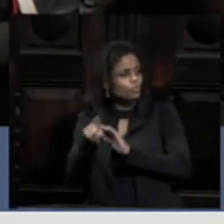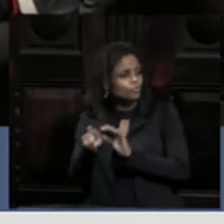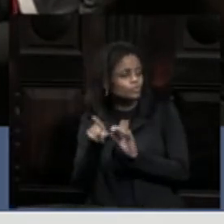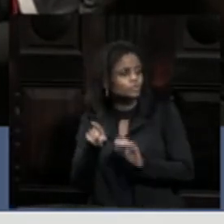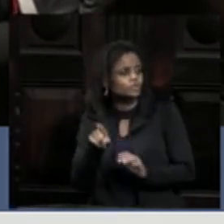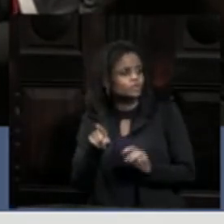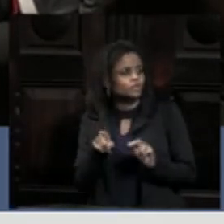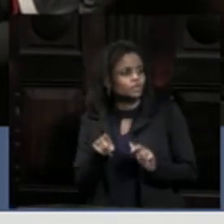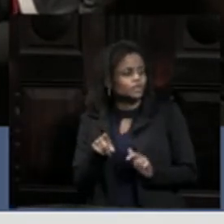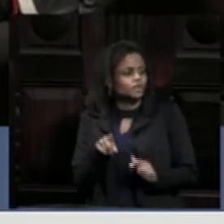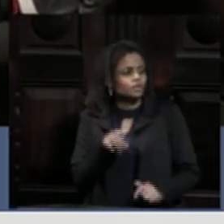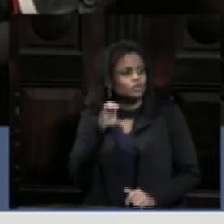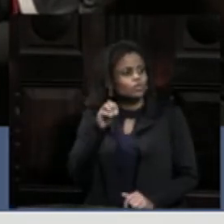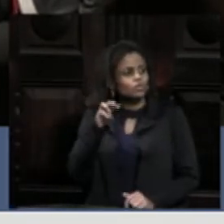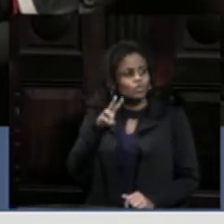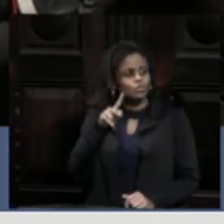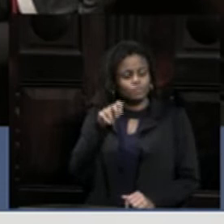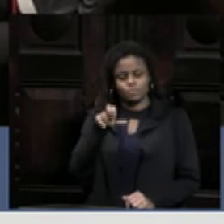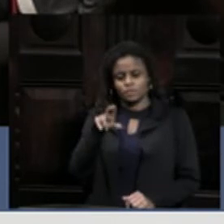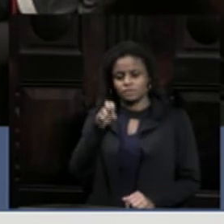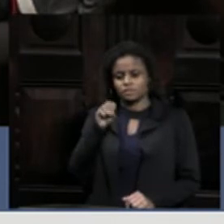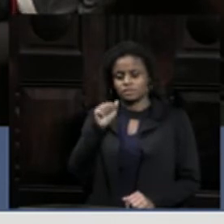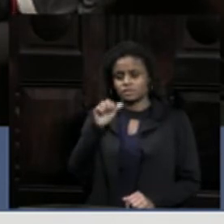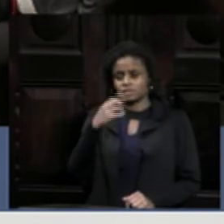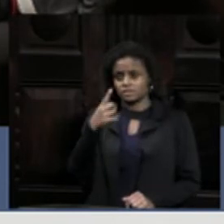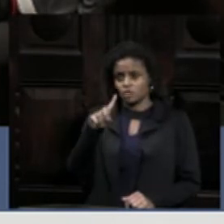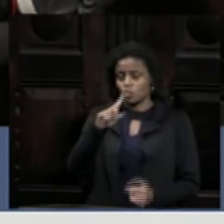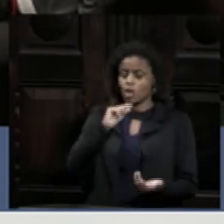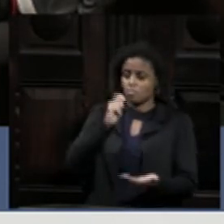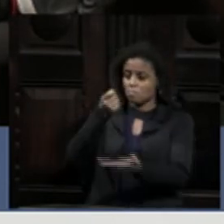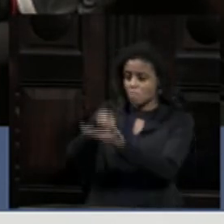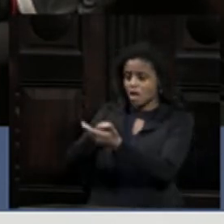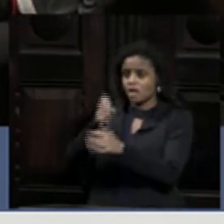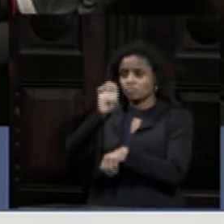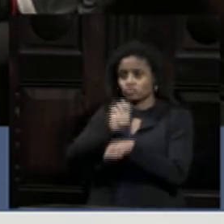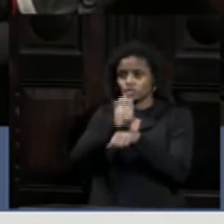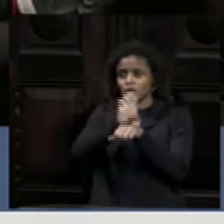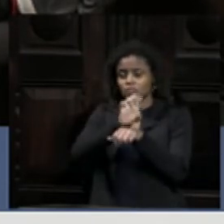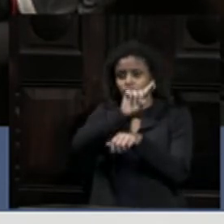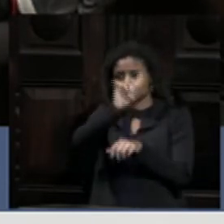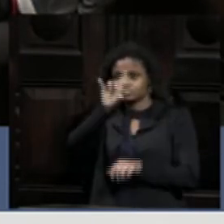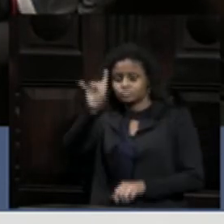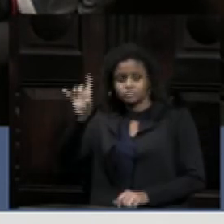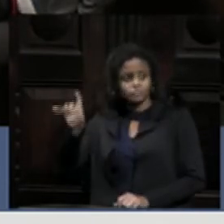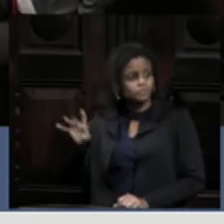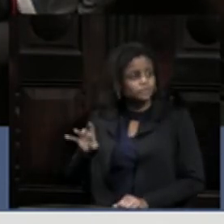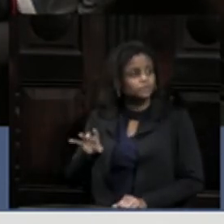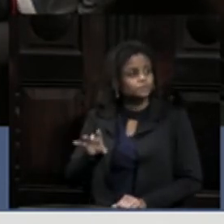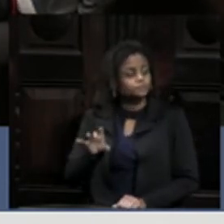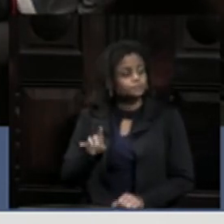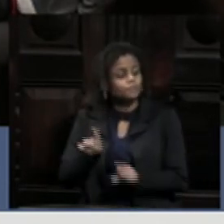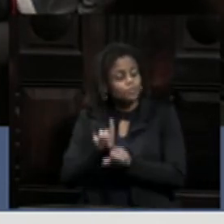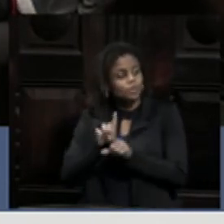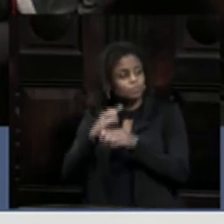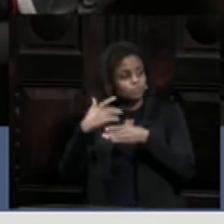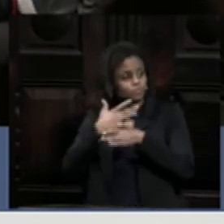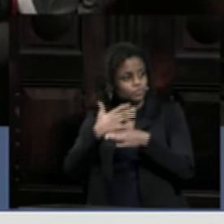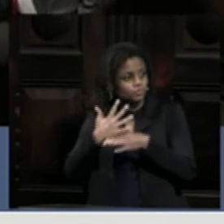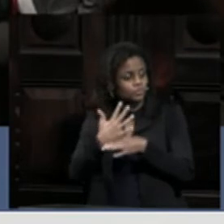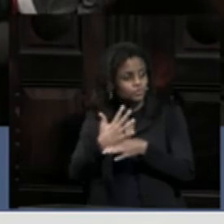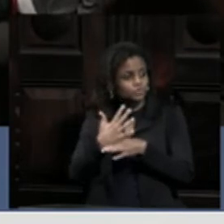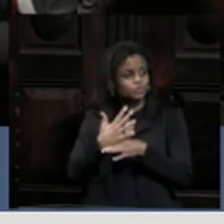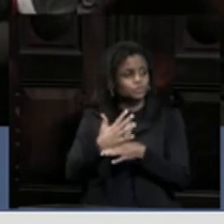compensação que a União faz aos estados, ao Distrito Federal e aos municípios